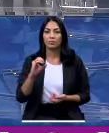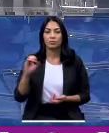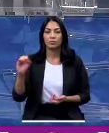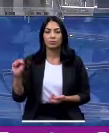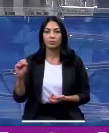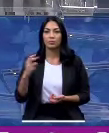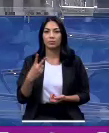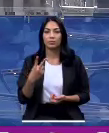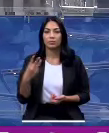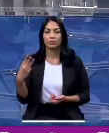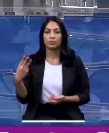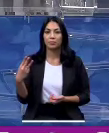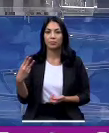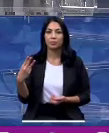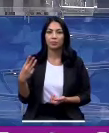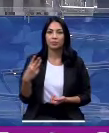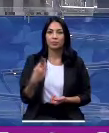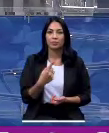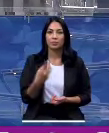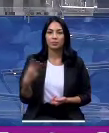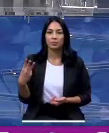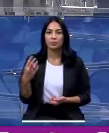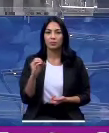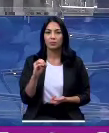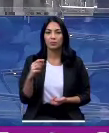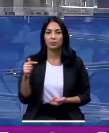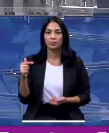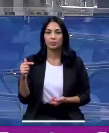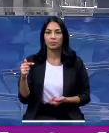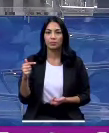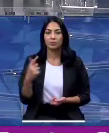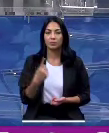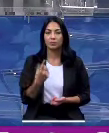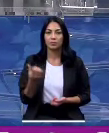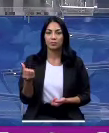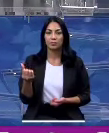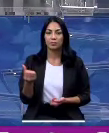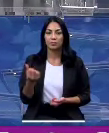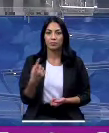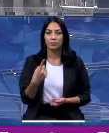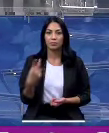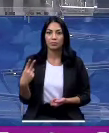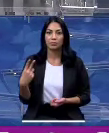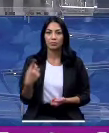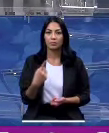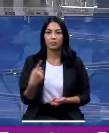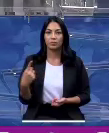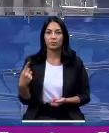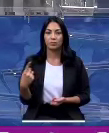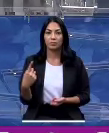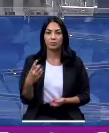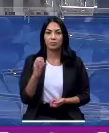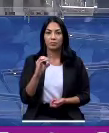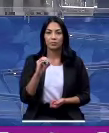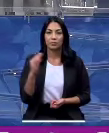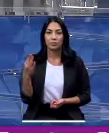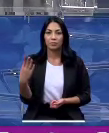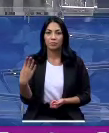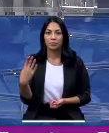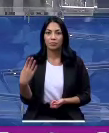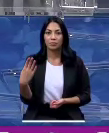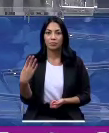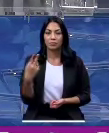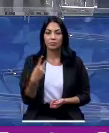19, 08, 23... 13, 07, 16, 12, 11,